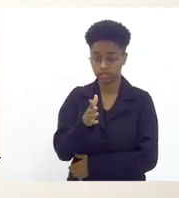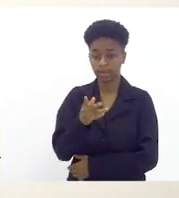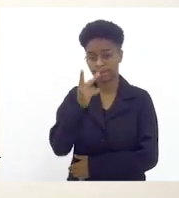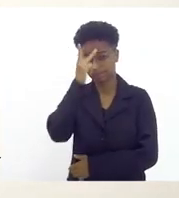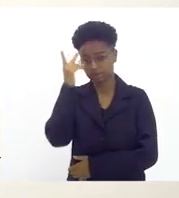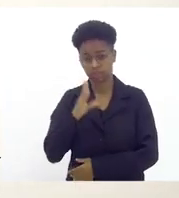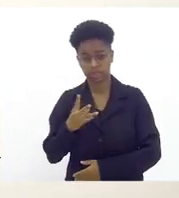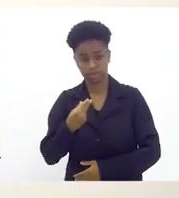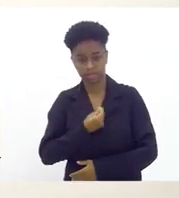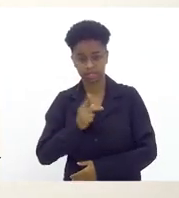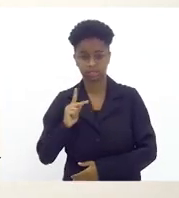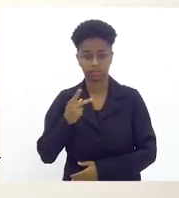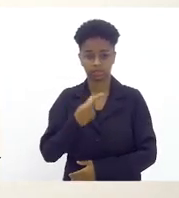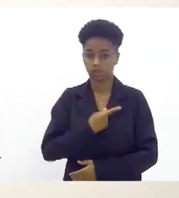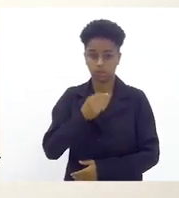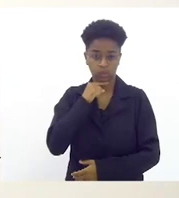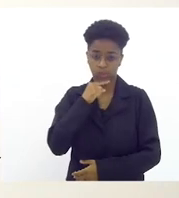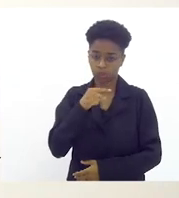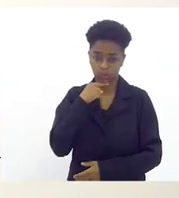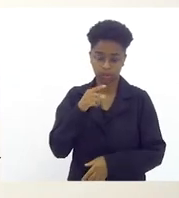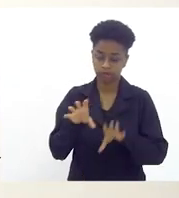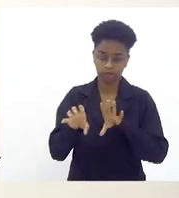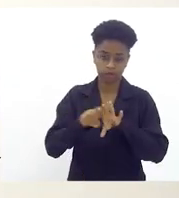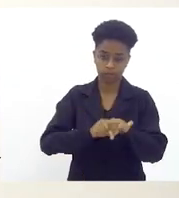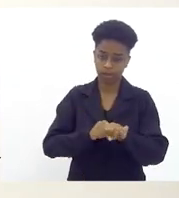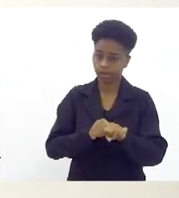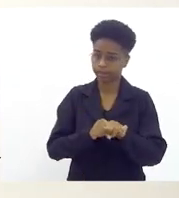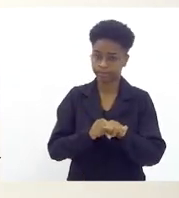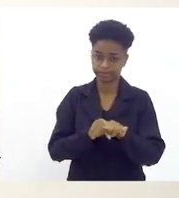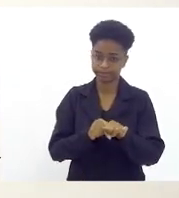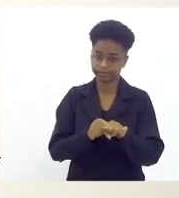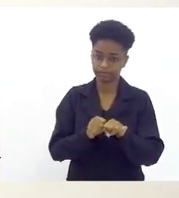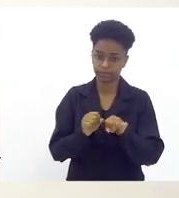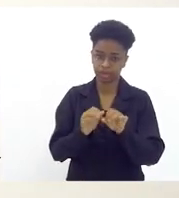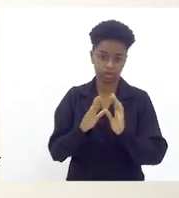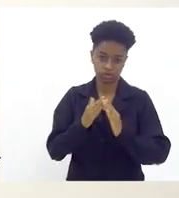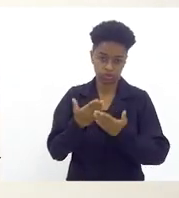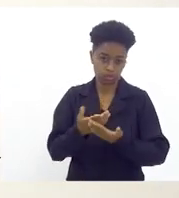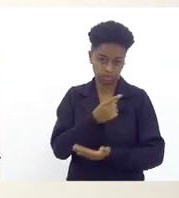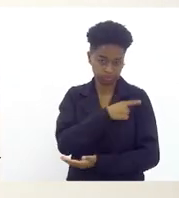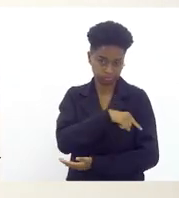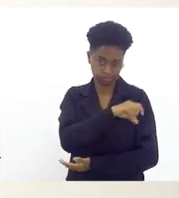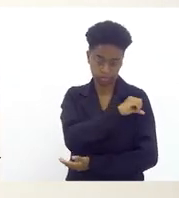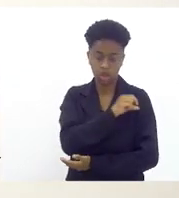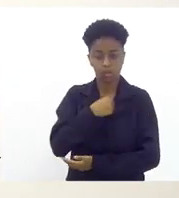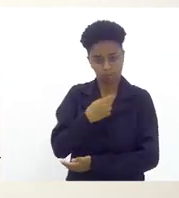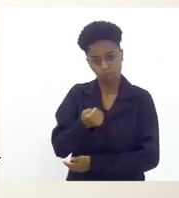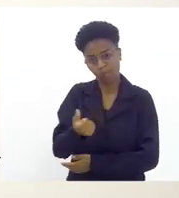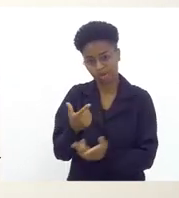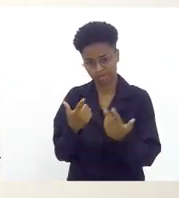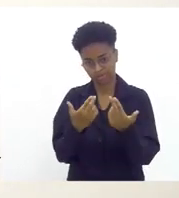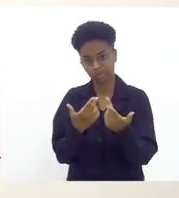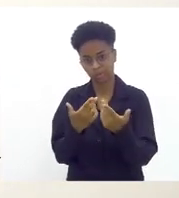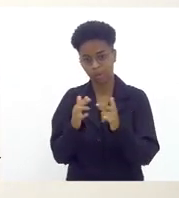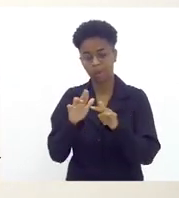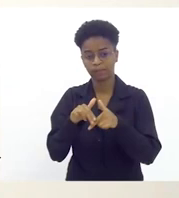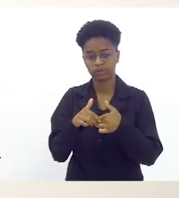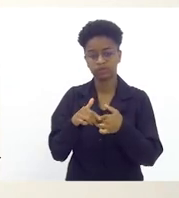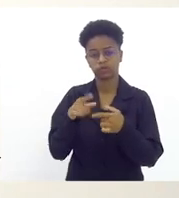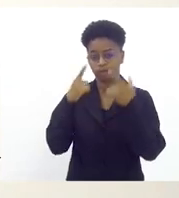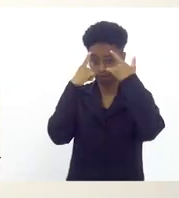travestis não conseguem concluir nem mesmo o ensino fundamental. Eu quase fui uma dessas por uma questão de